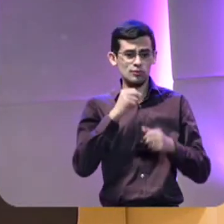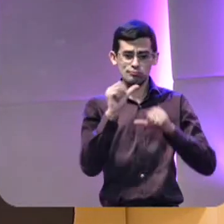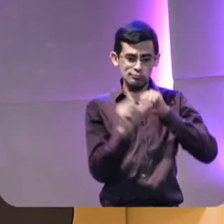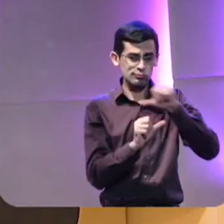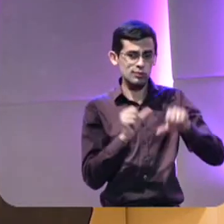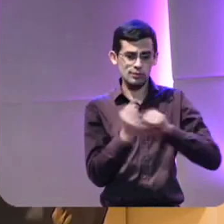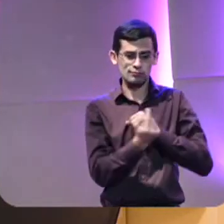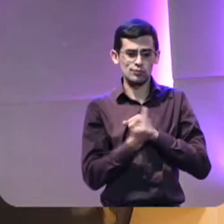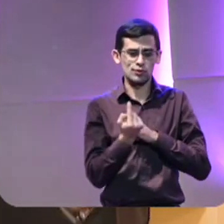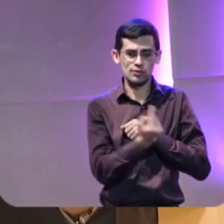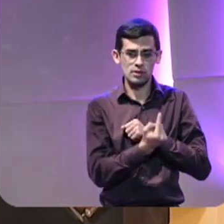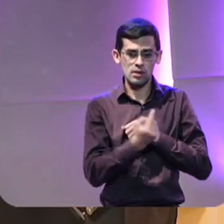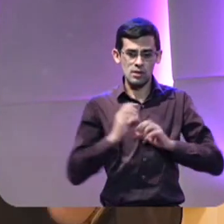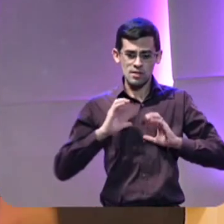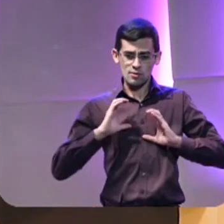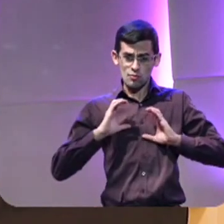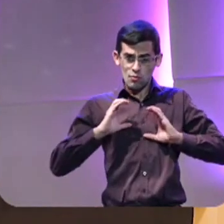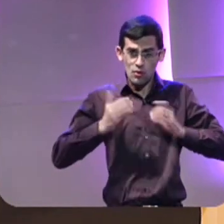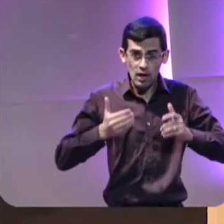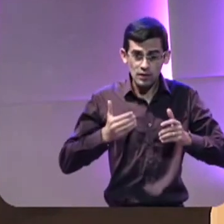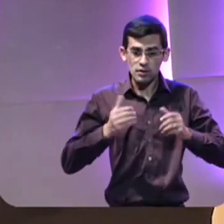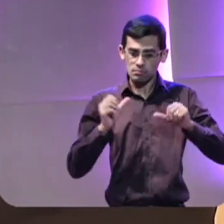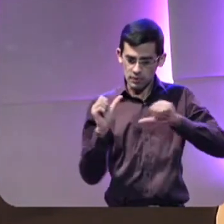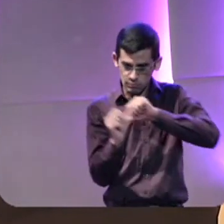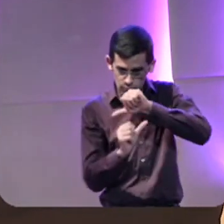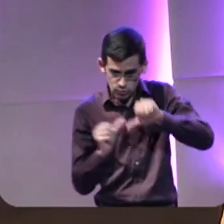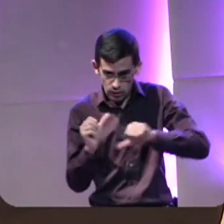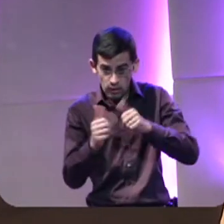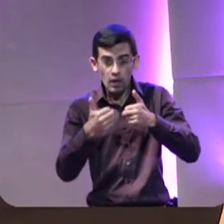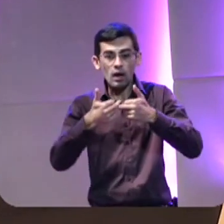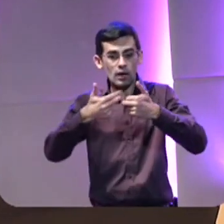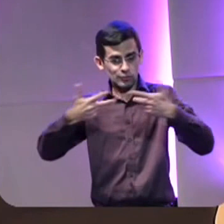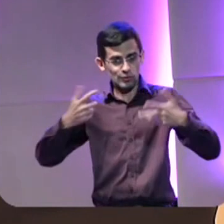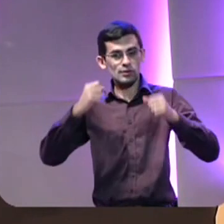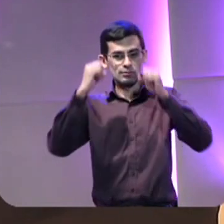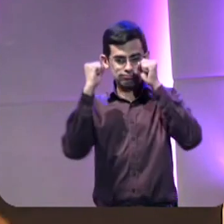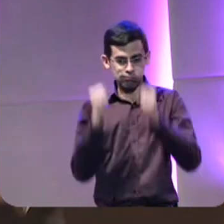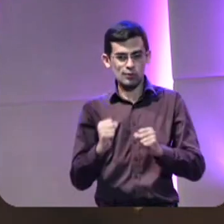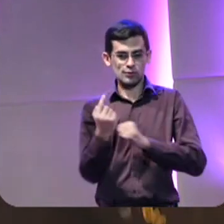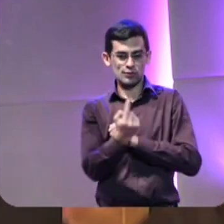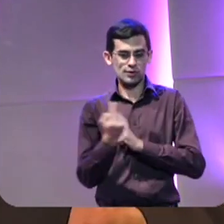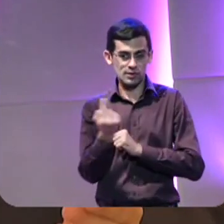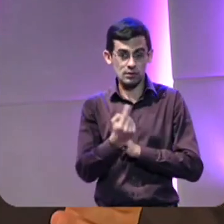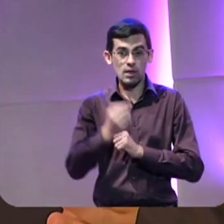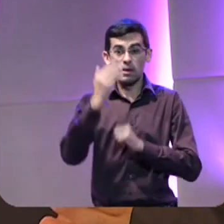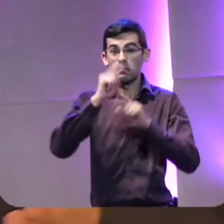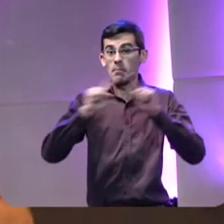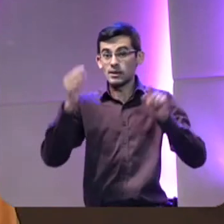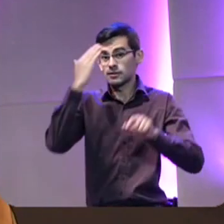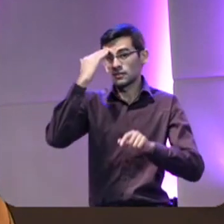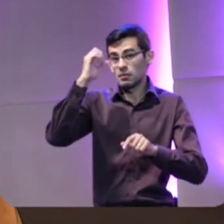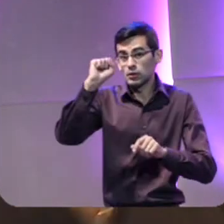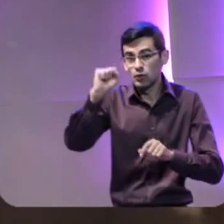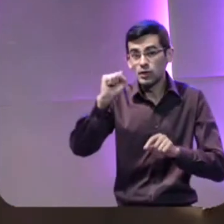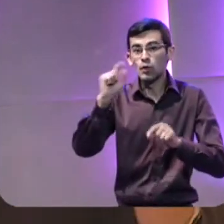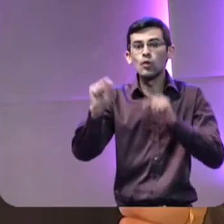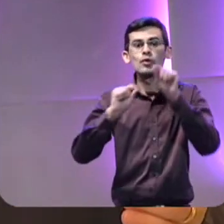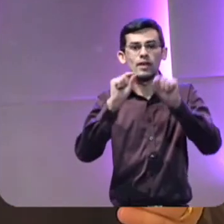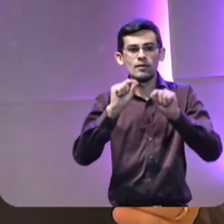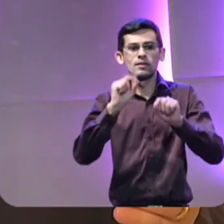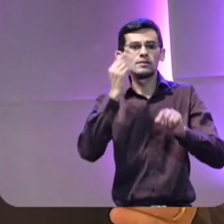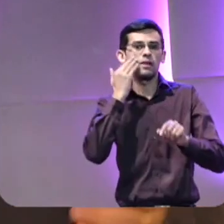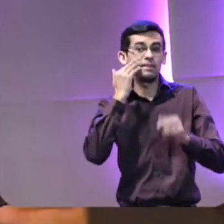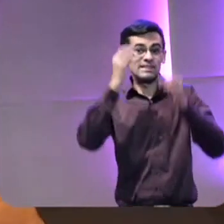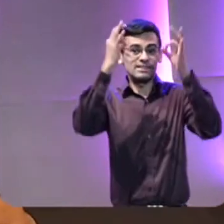modificar, coragem para modificar as que eu posso e sabedoria para distinguir uma